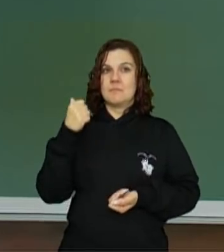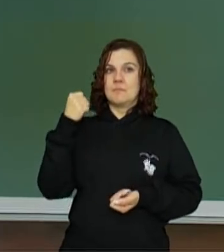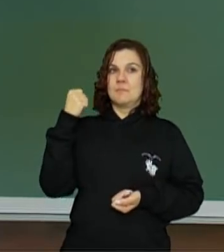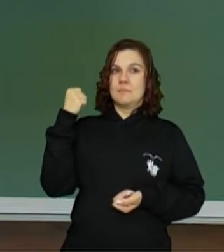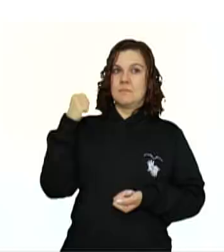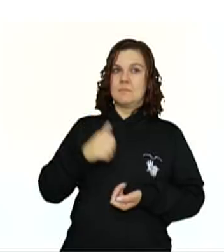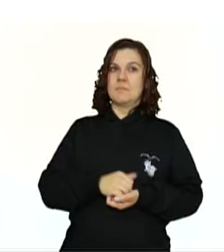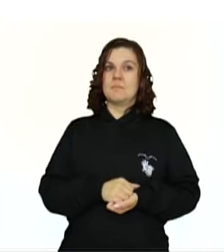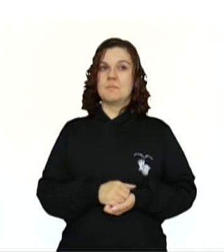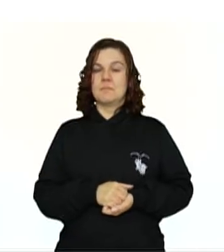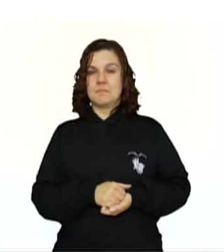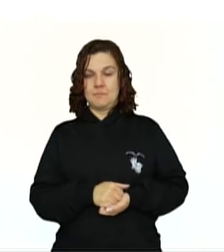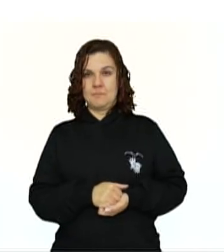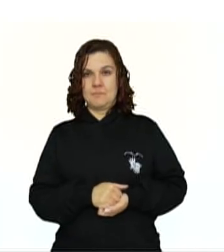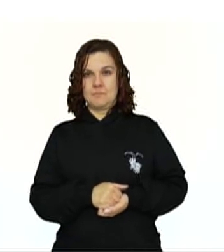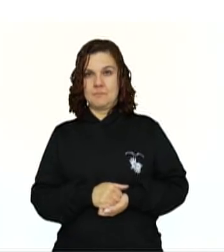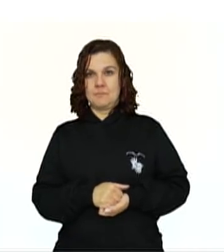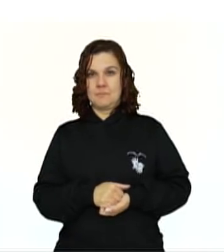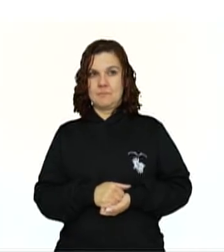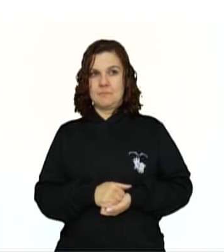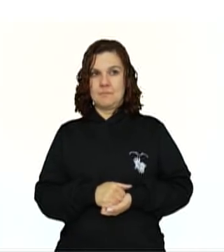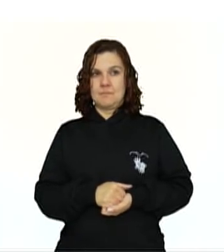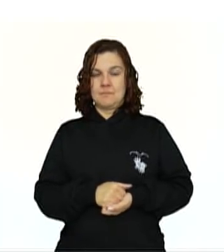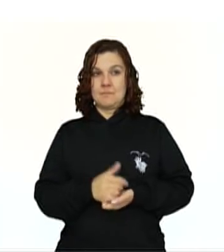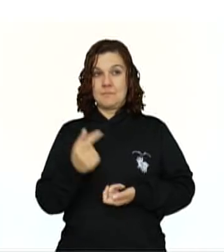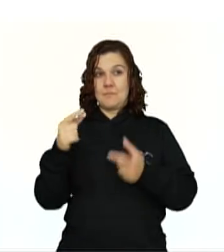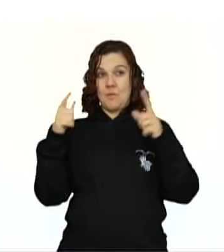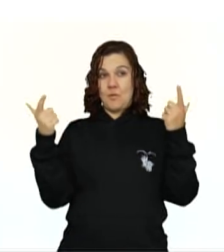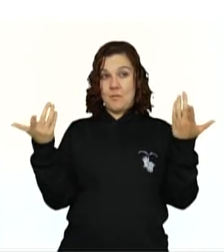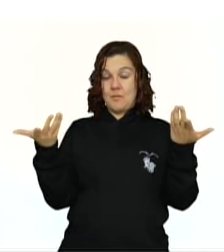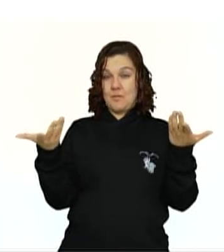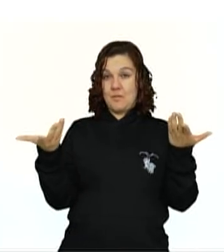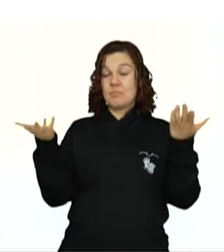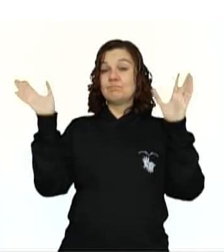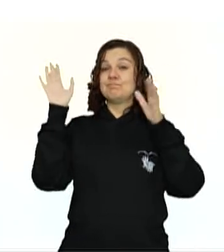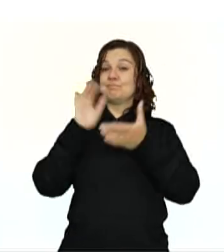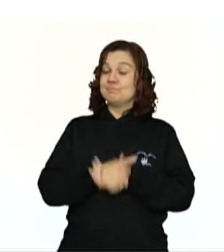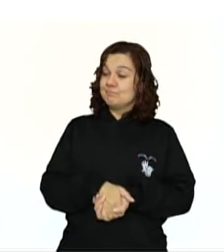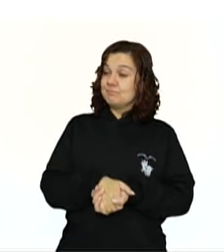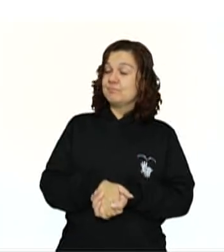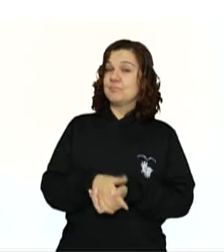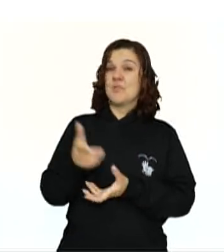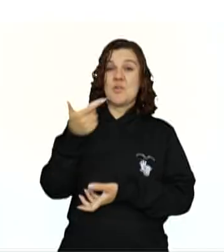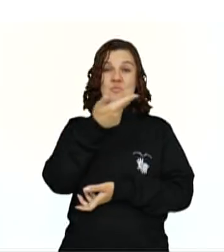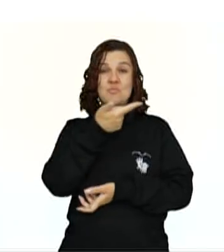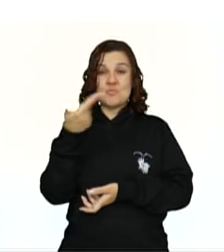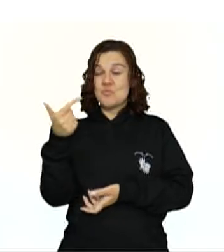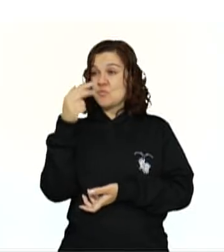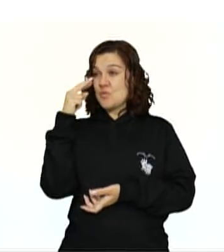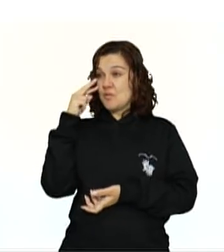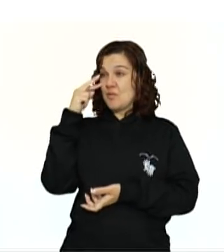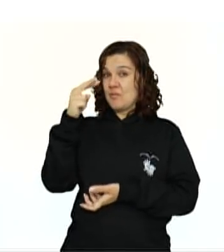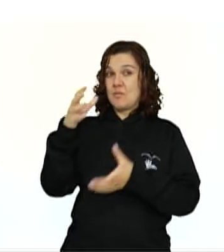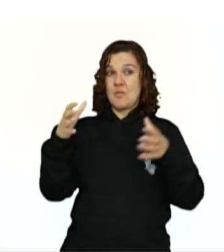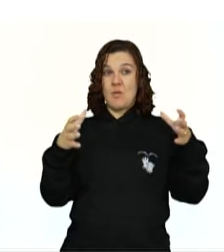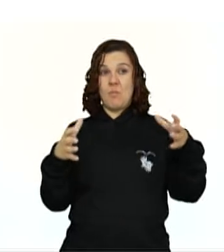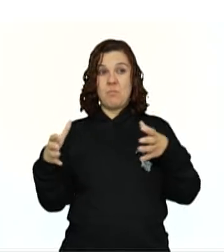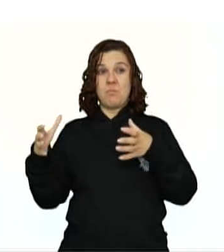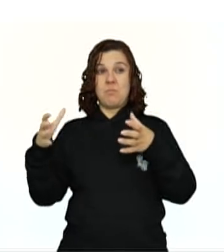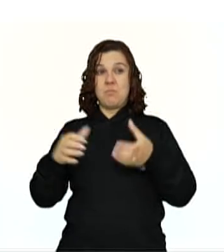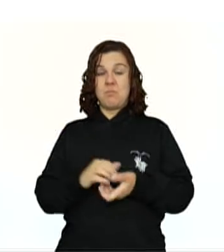Desapercebida ou despercebida? Olha a tirinha. Poxa, nem tinha visto a boia,